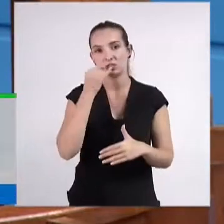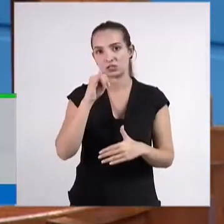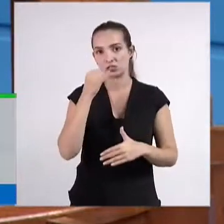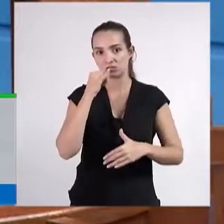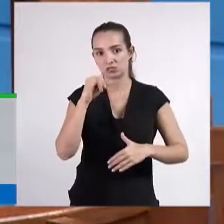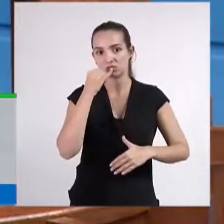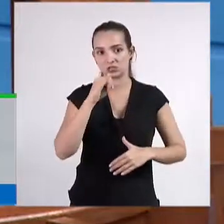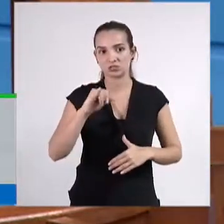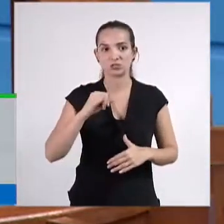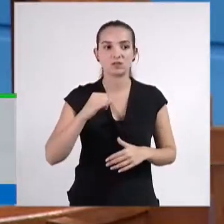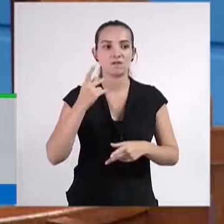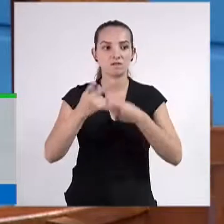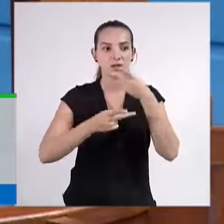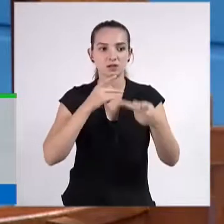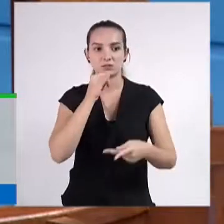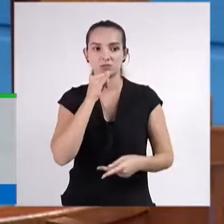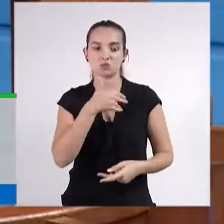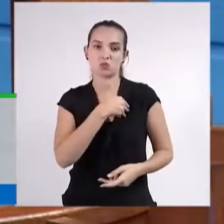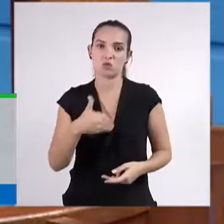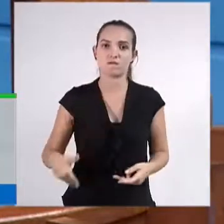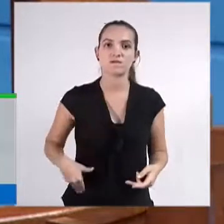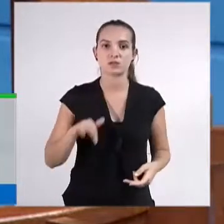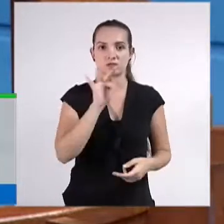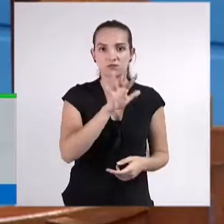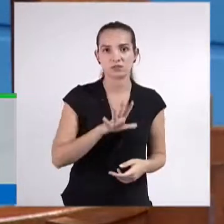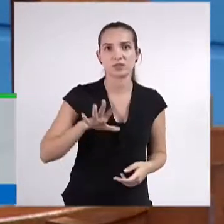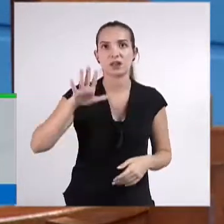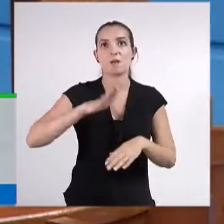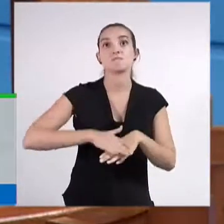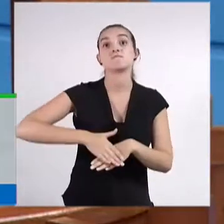entre todos que ganham nisso, o governo federal,